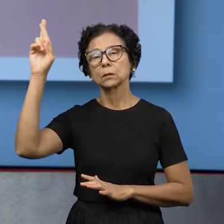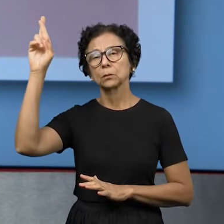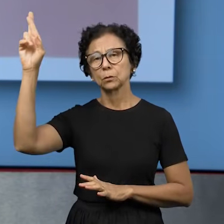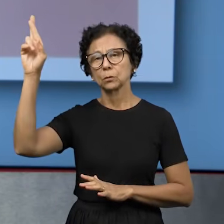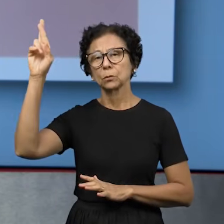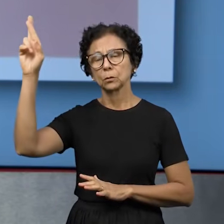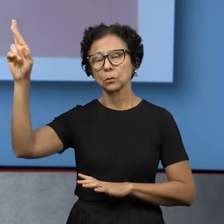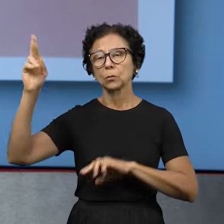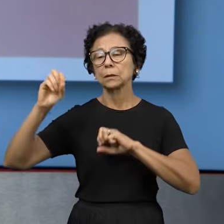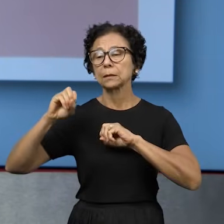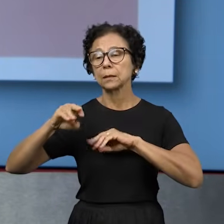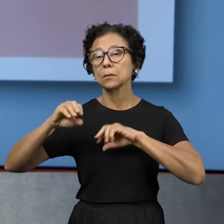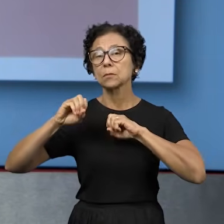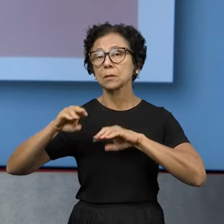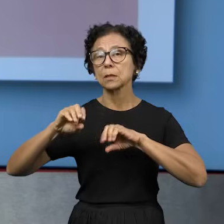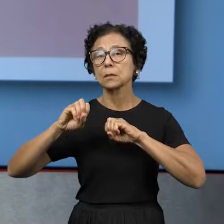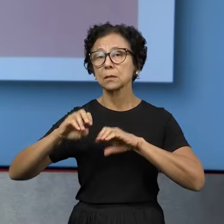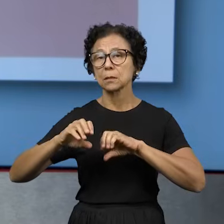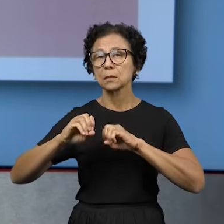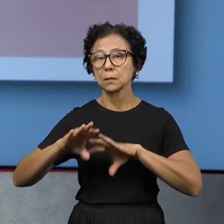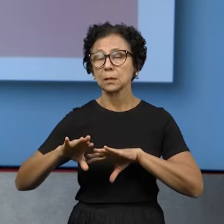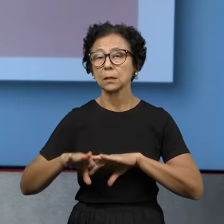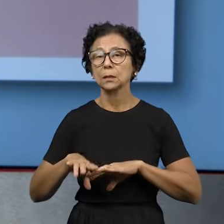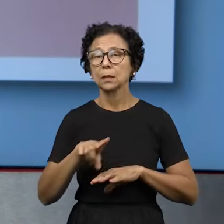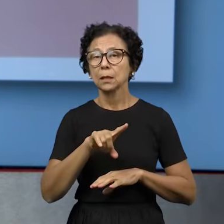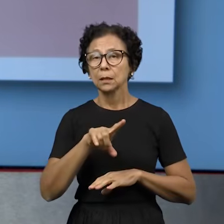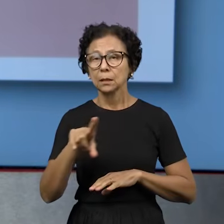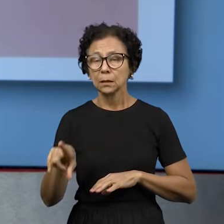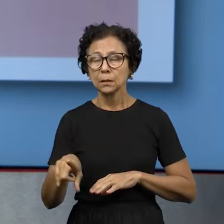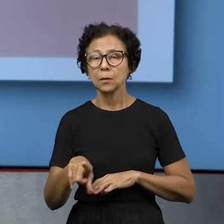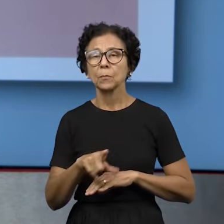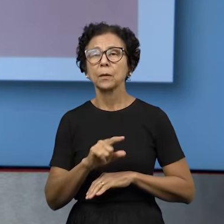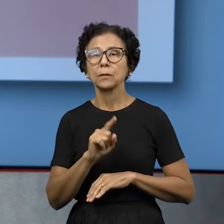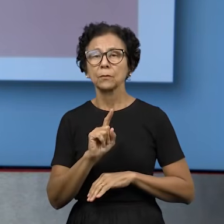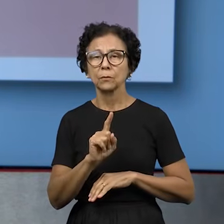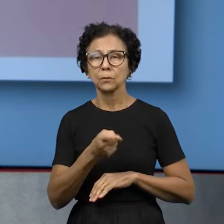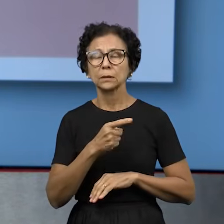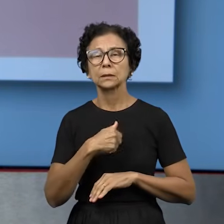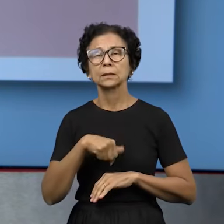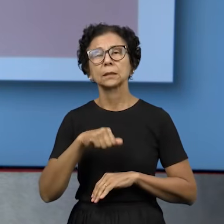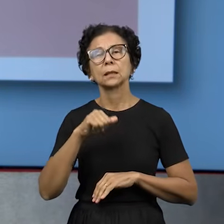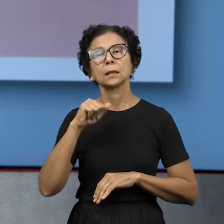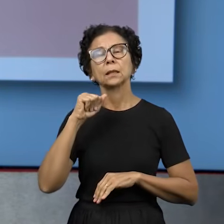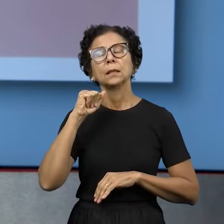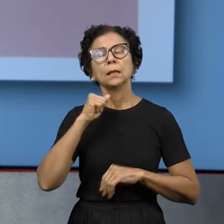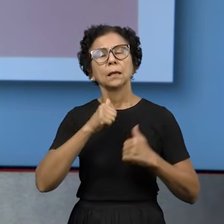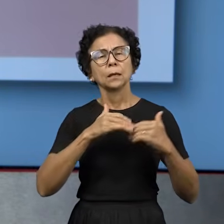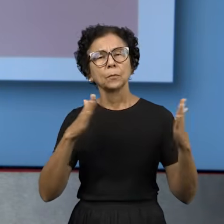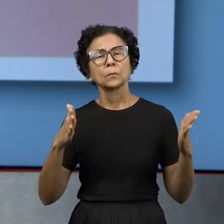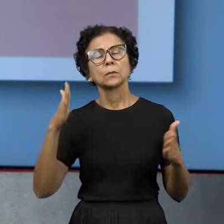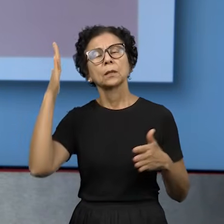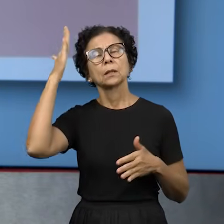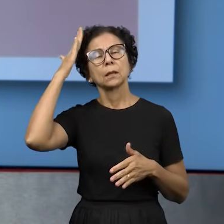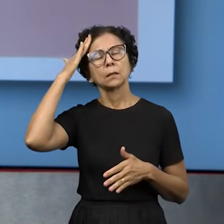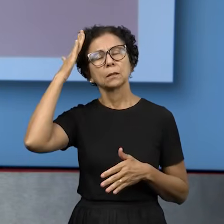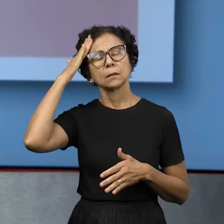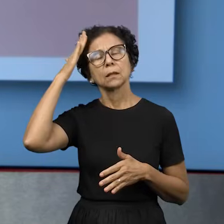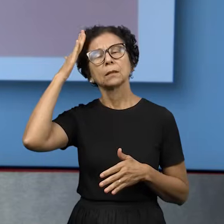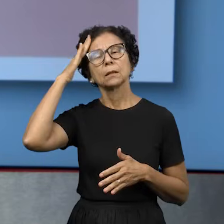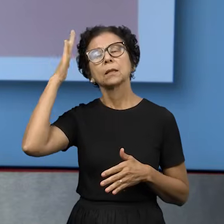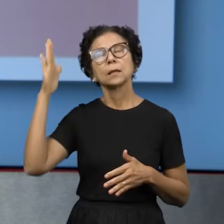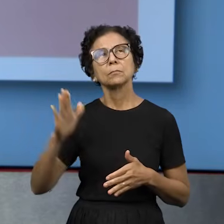é quem nos ensina e abre o coração para compreender. E é nesse espírito que